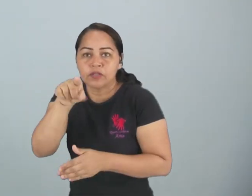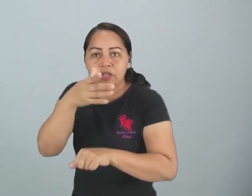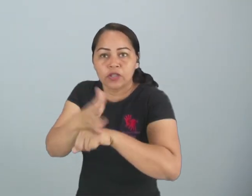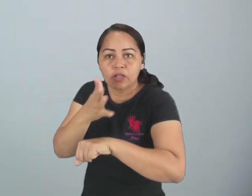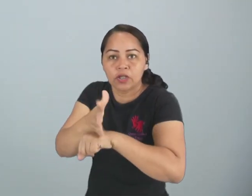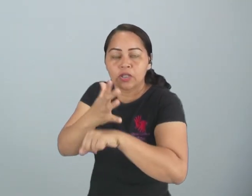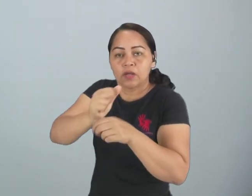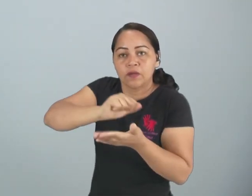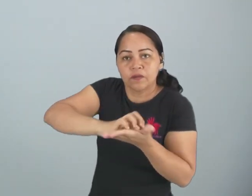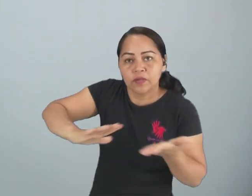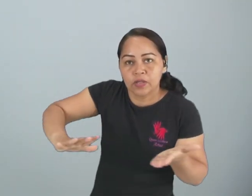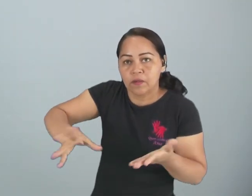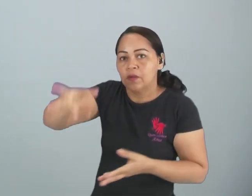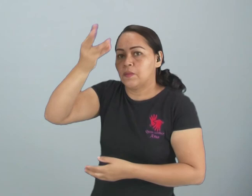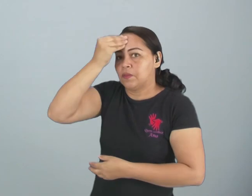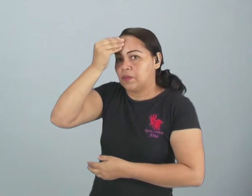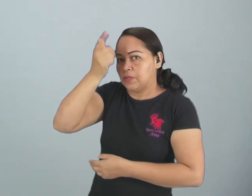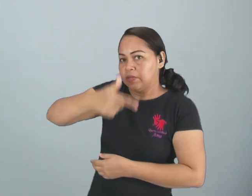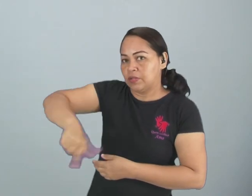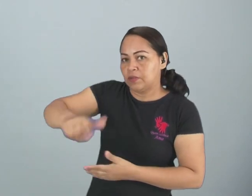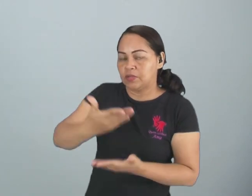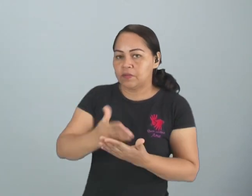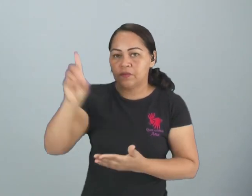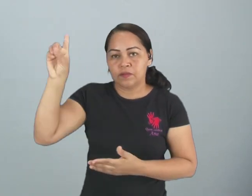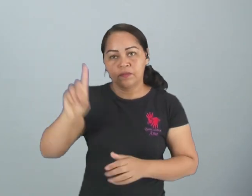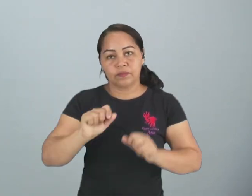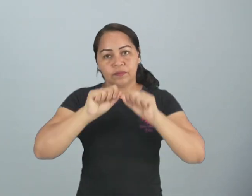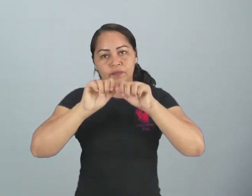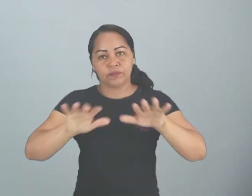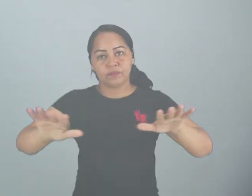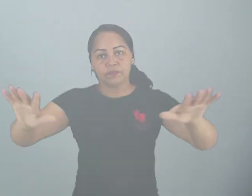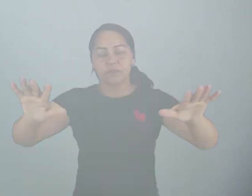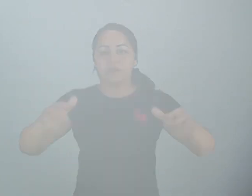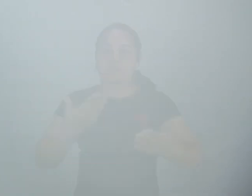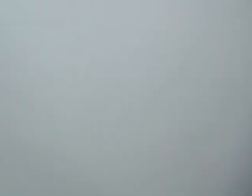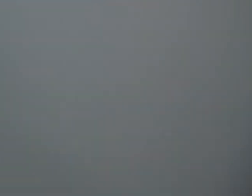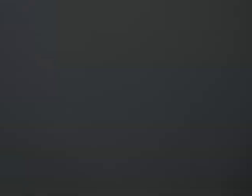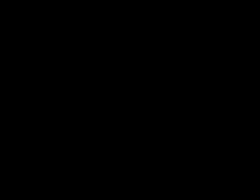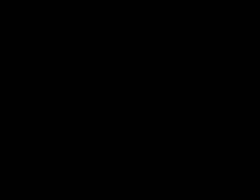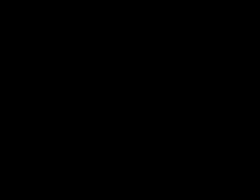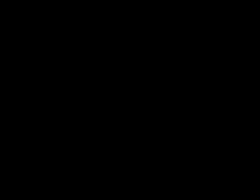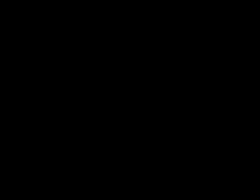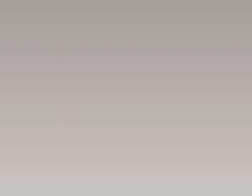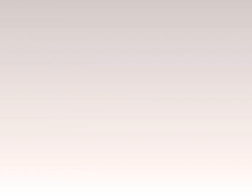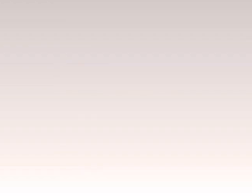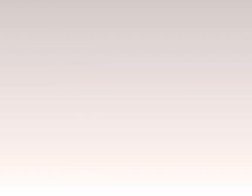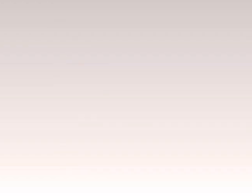que você fixe bem, ok? Até a próxima, fique com Deus e bons estudos. Fechou.